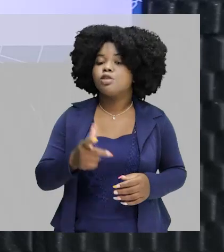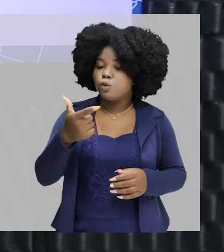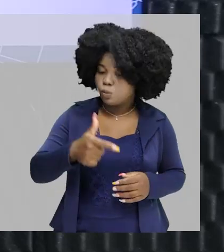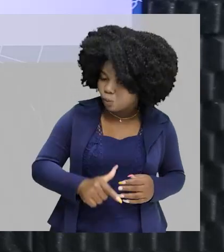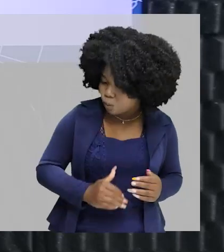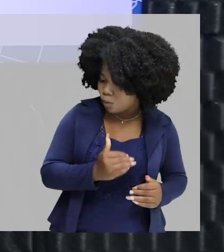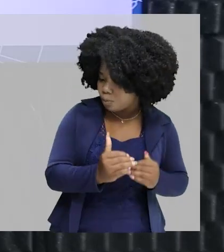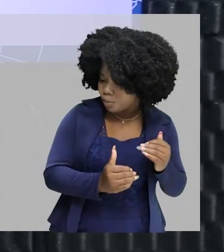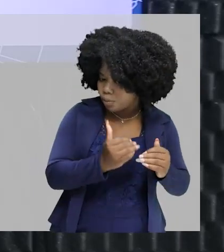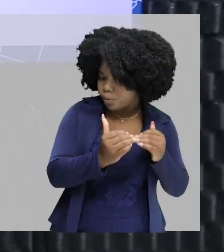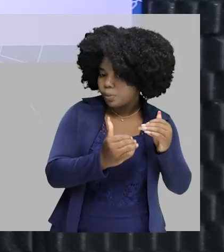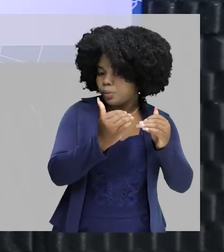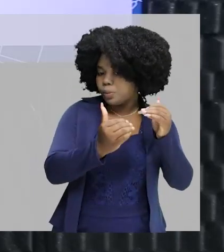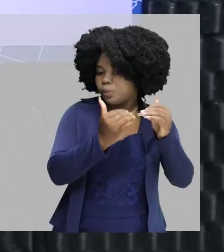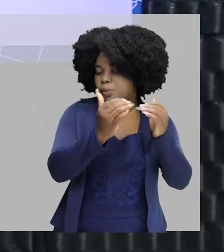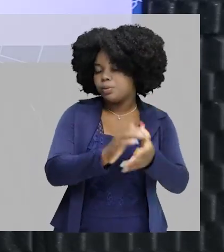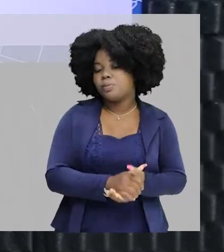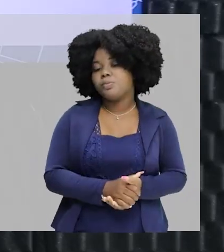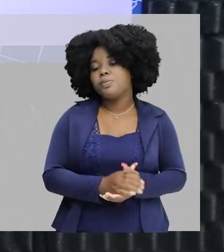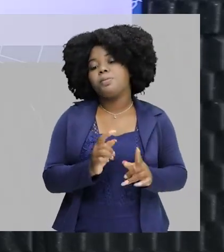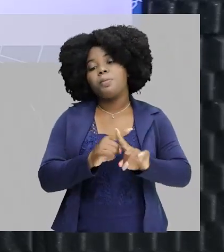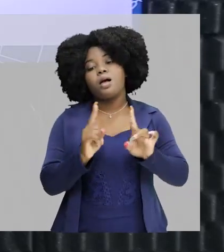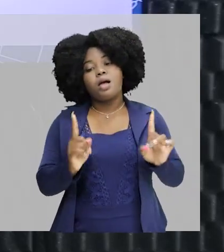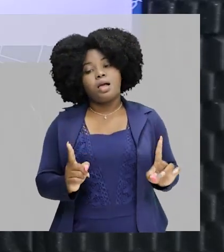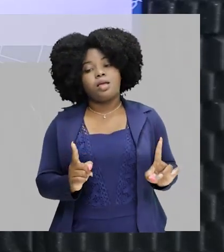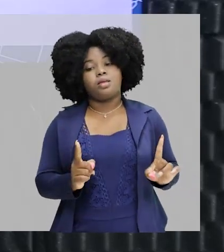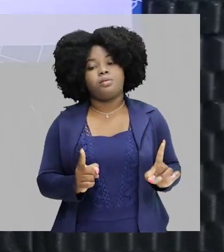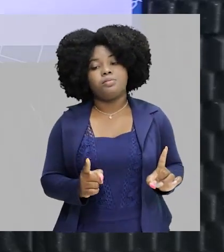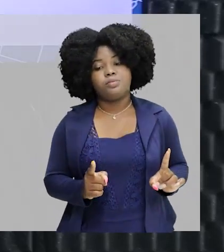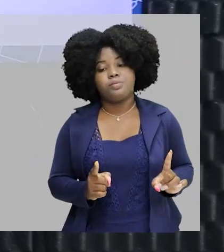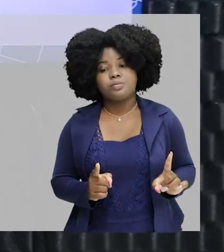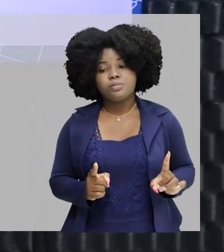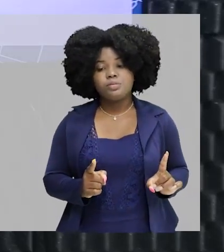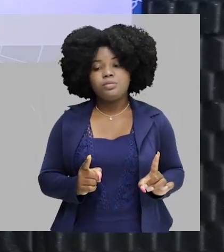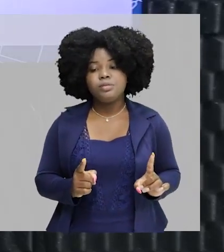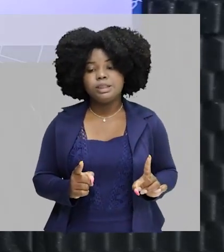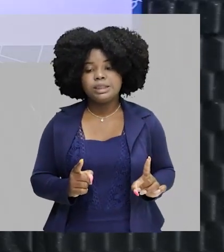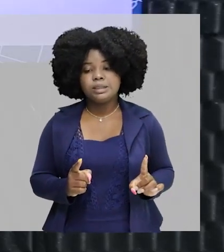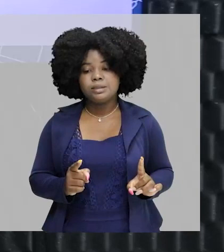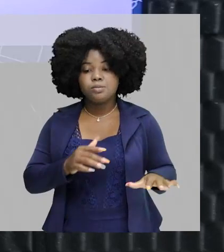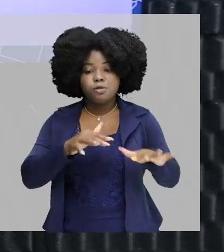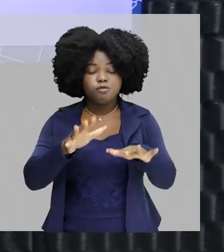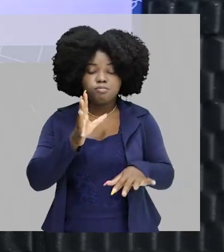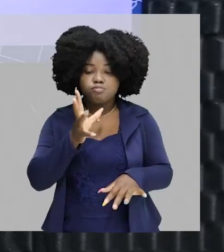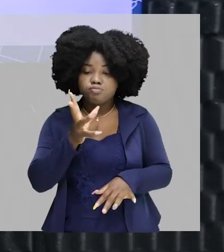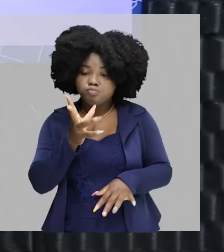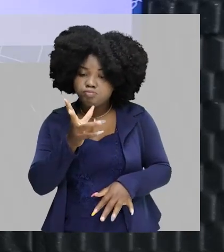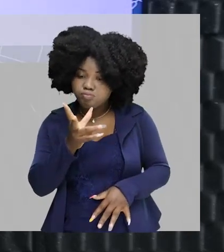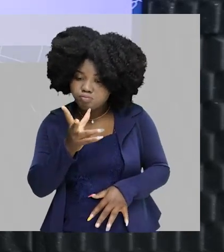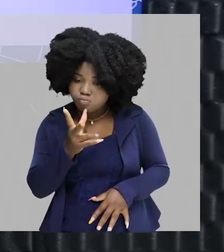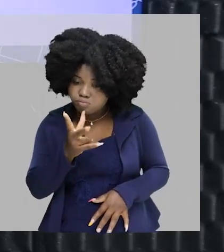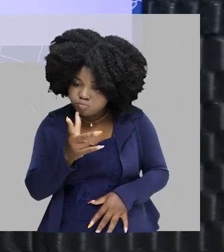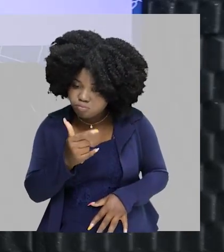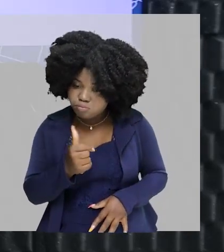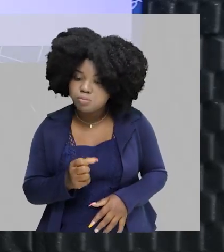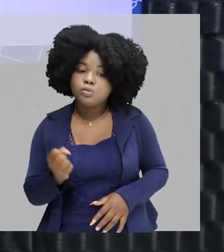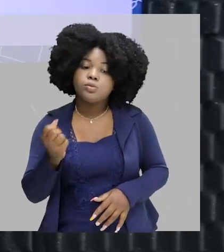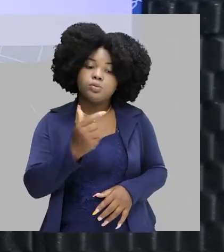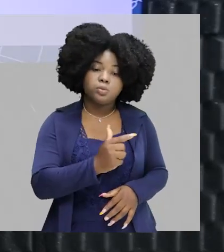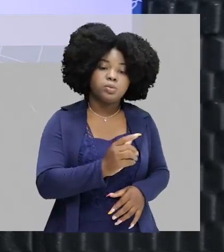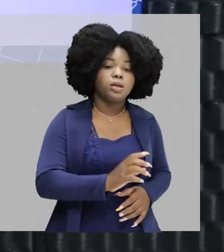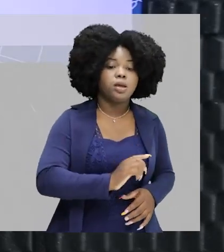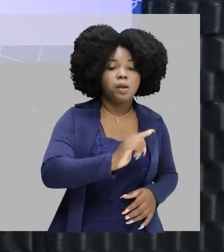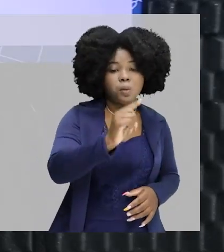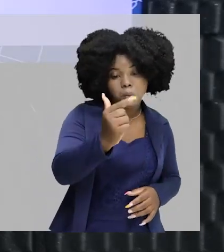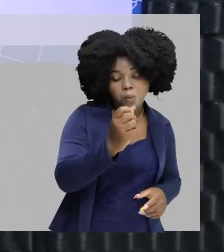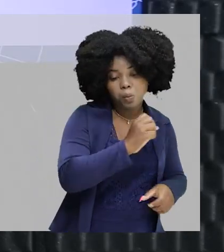ou seja, aumentar em número de habitantes, só que em um ritmo mais lento do que em décadas anteriores, ou